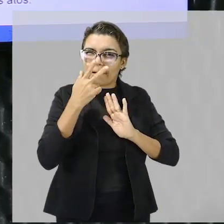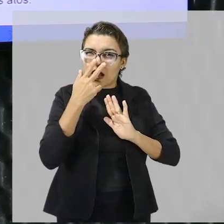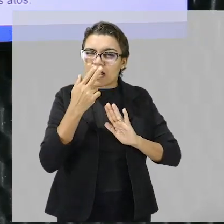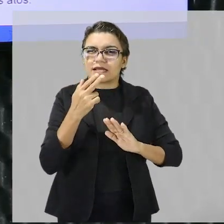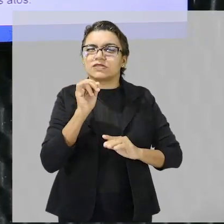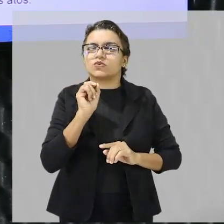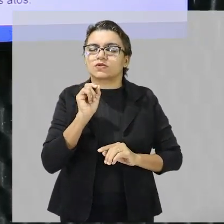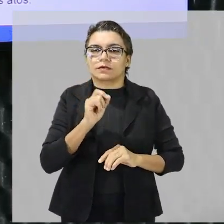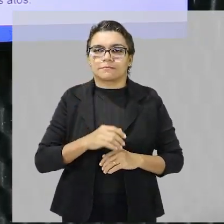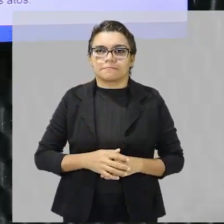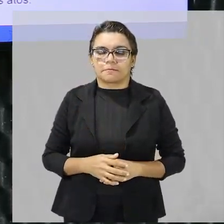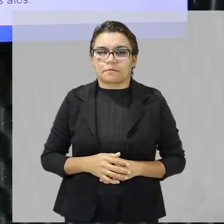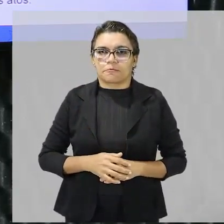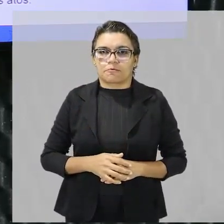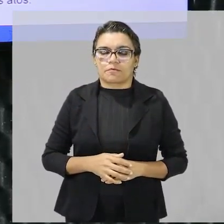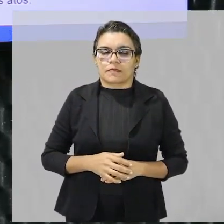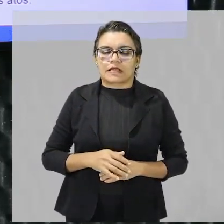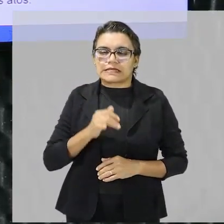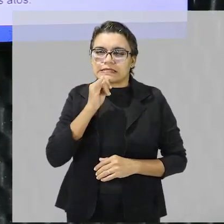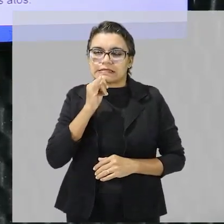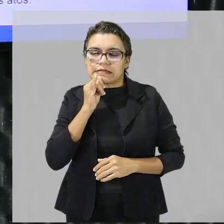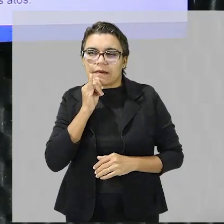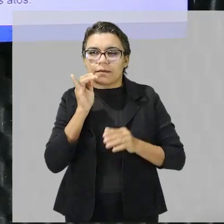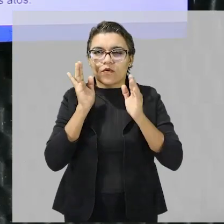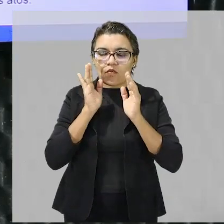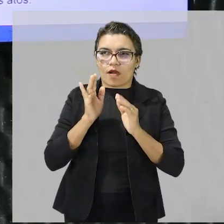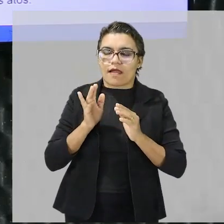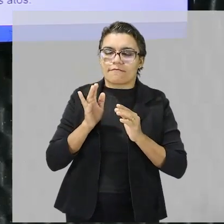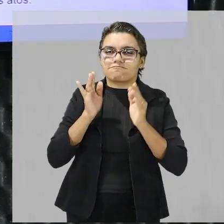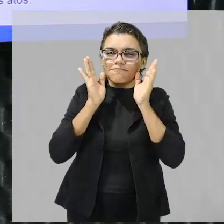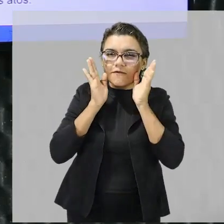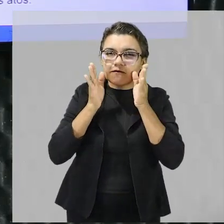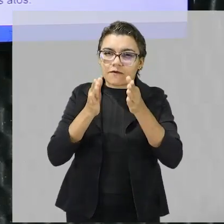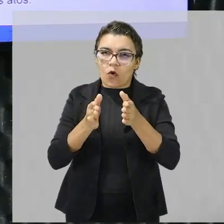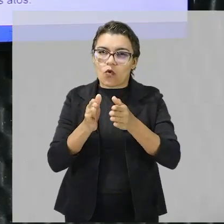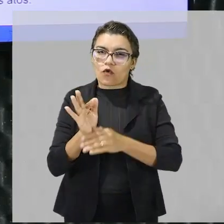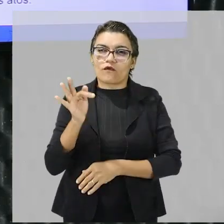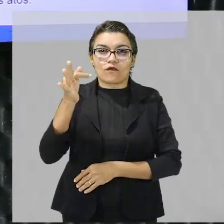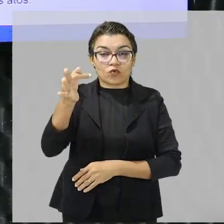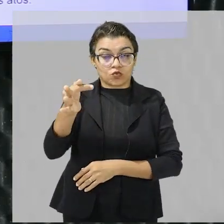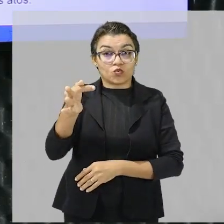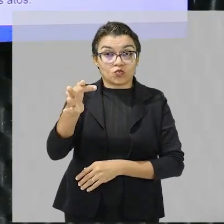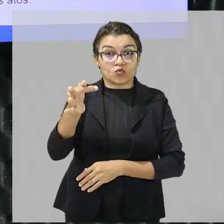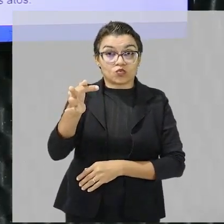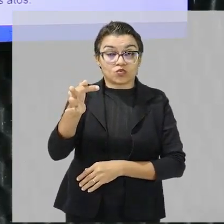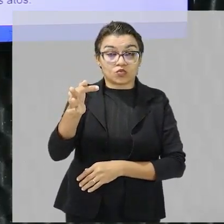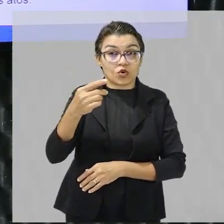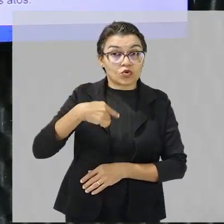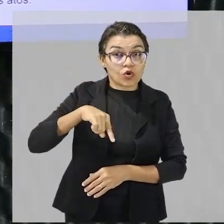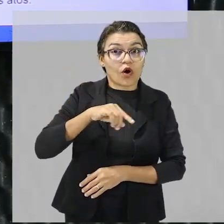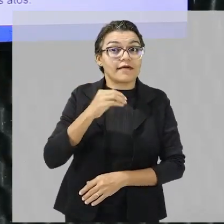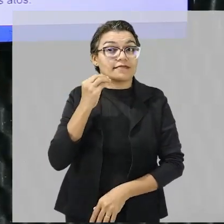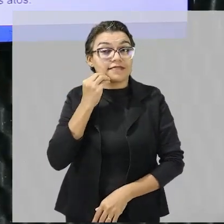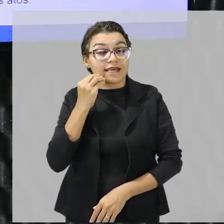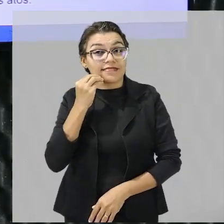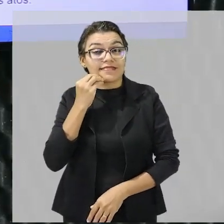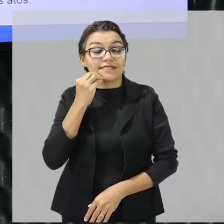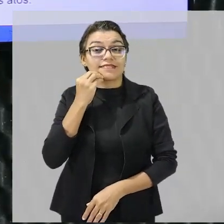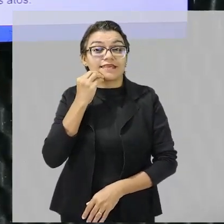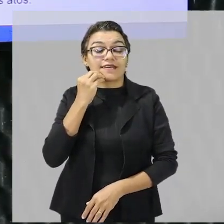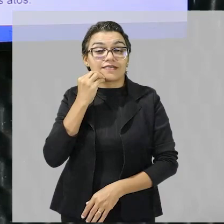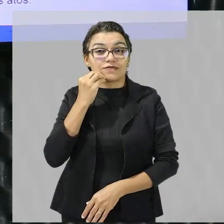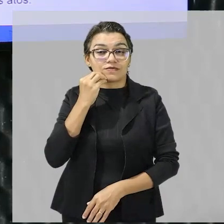sendo para o futuro, embora nós não tenhamos condições de adivinhar, mas nós estamos tentando fazer